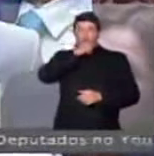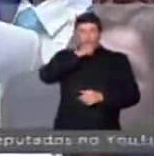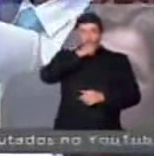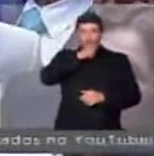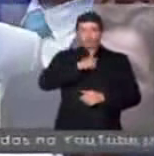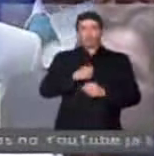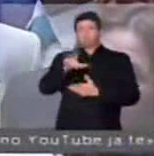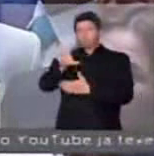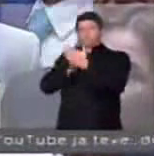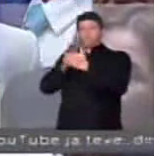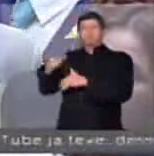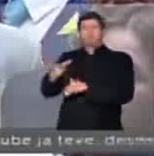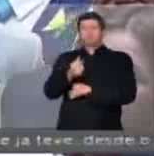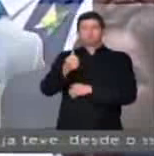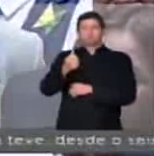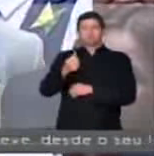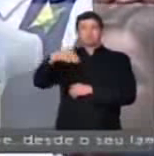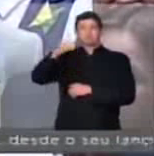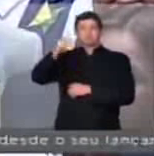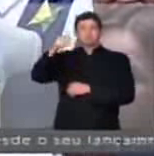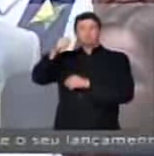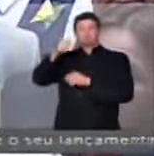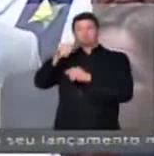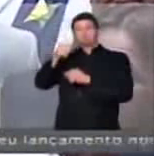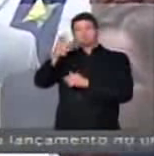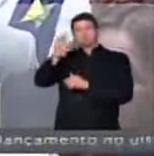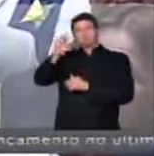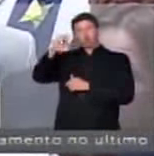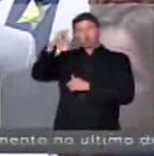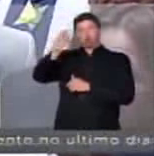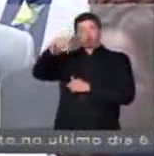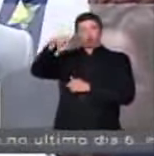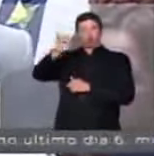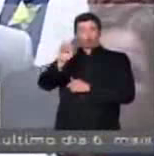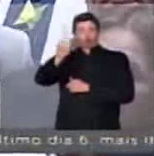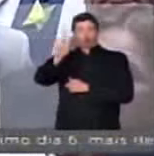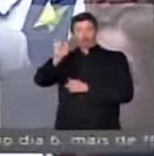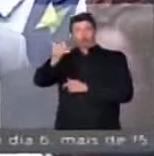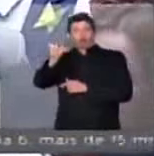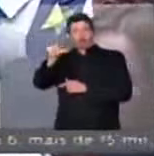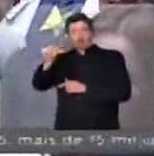maior referência, o saudoso menestrel das Alagoas, Teotônio Vilela,